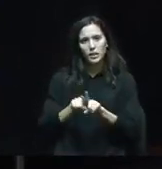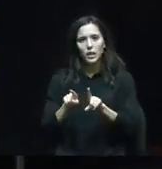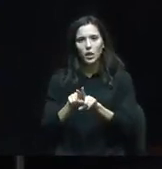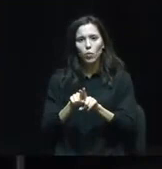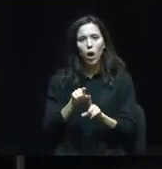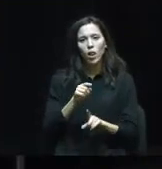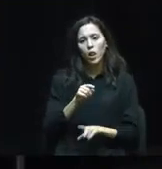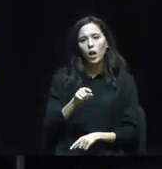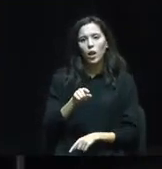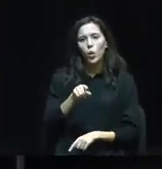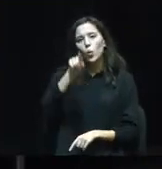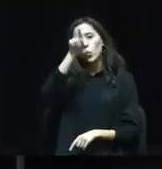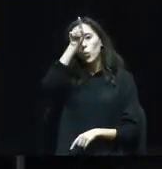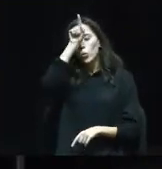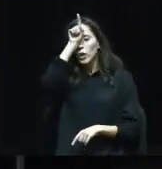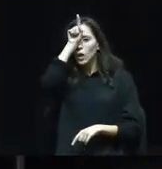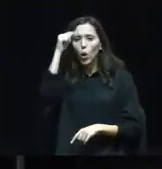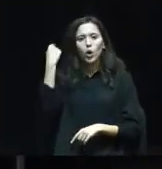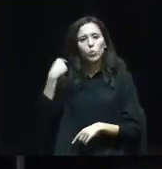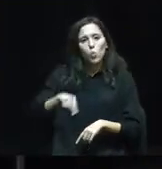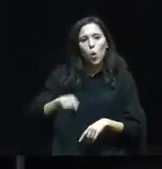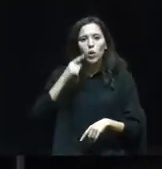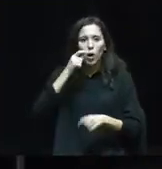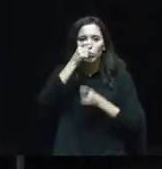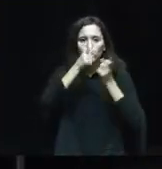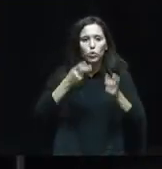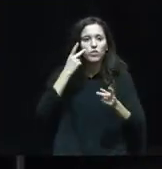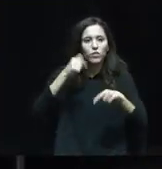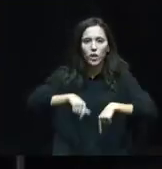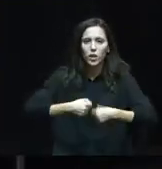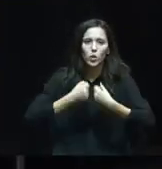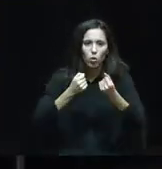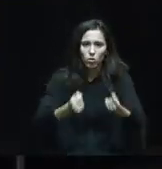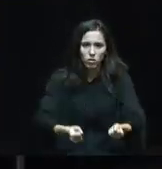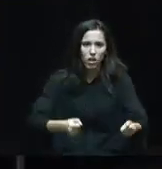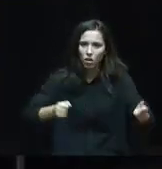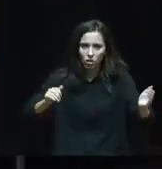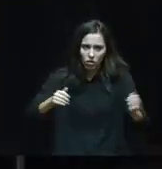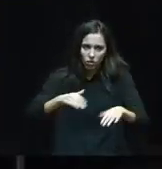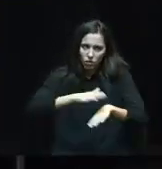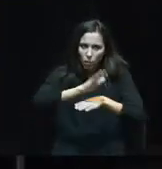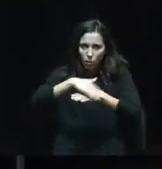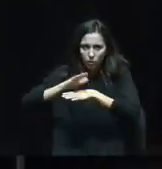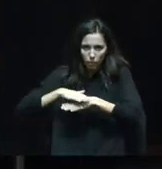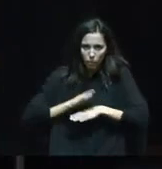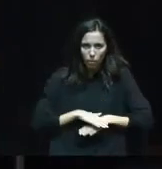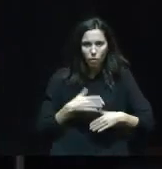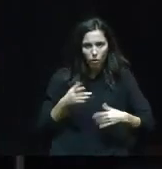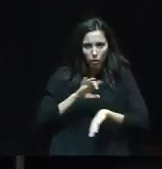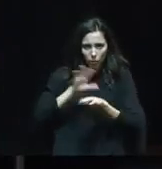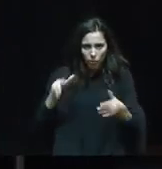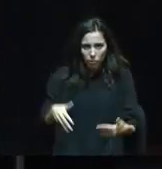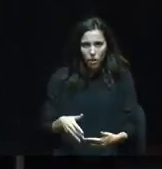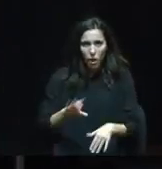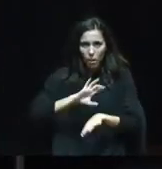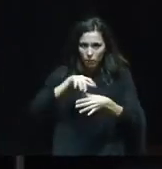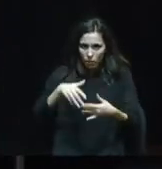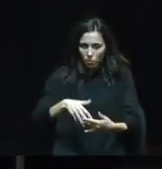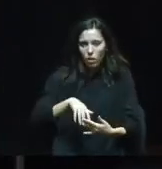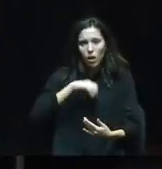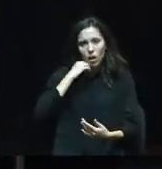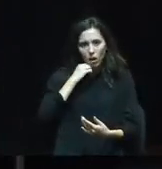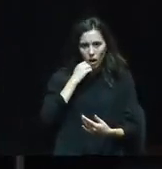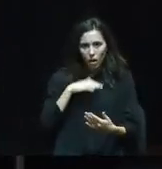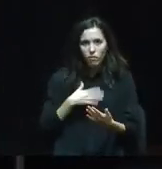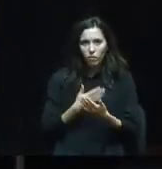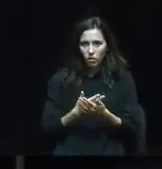e esvaziadas pessoas que não conseguem aqui viver. E, finalmente, nós estamos ainda numa pandemia. Uma pandemia com graves consequências